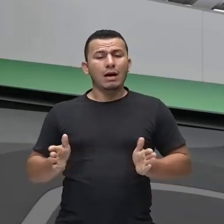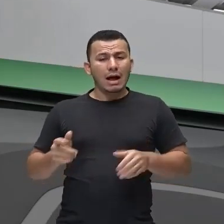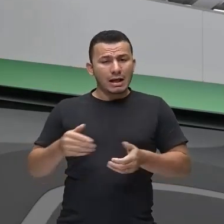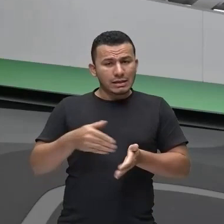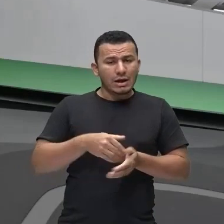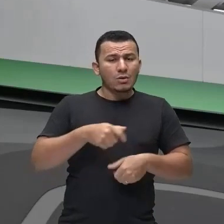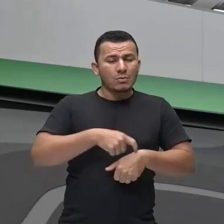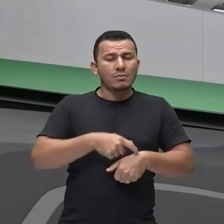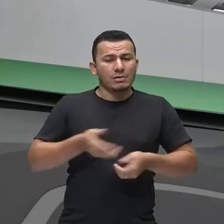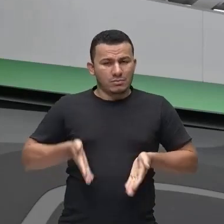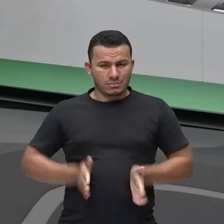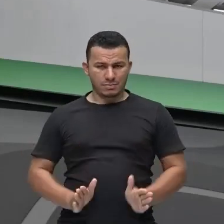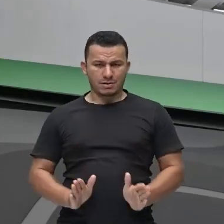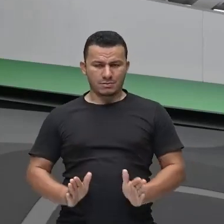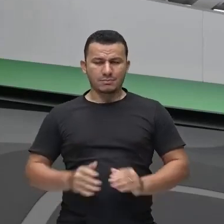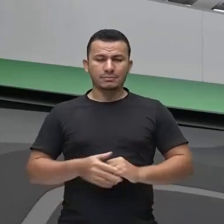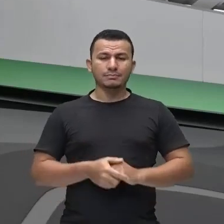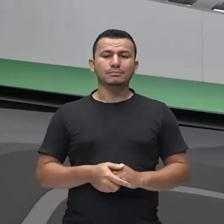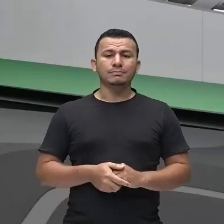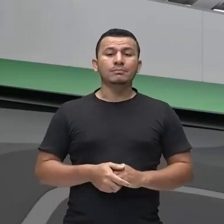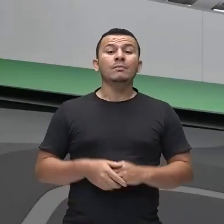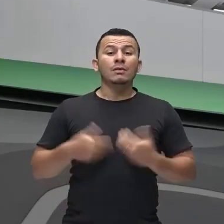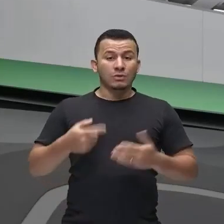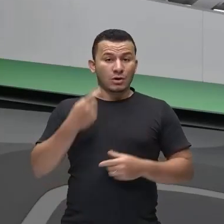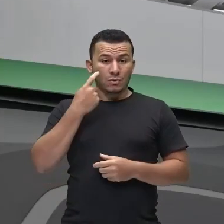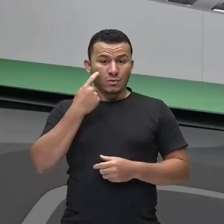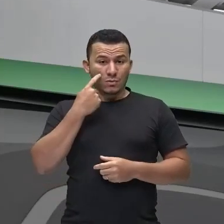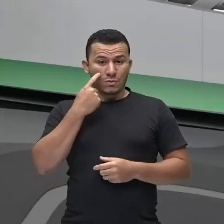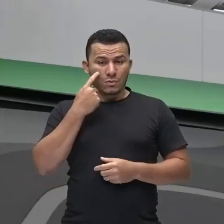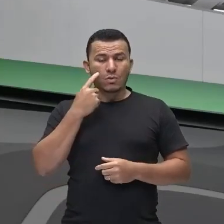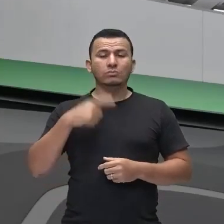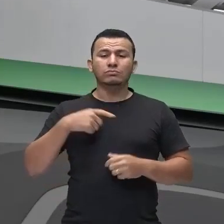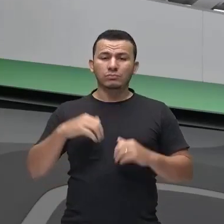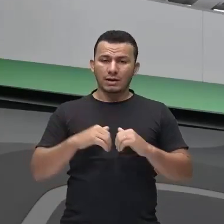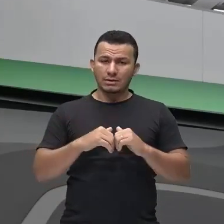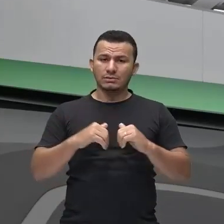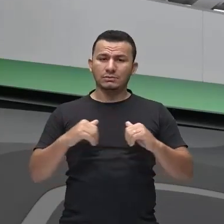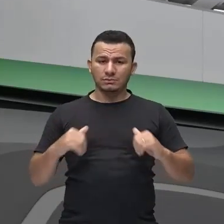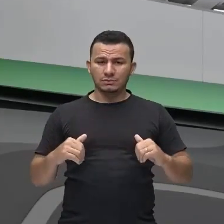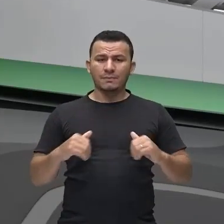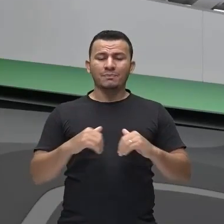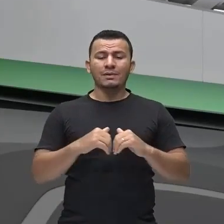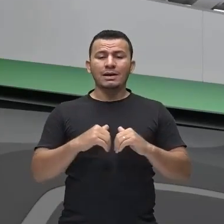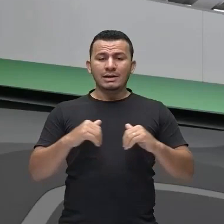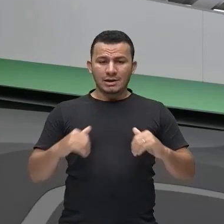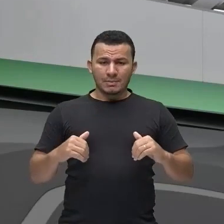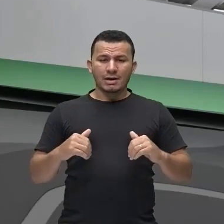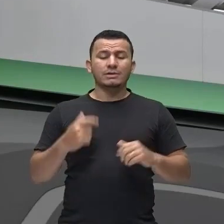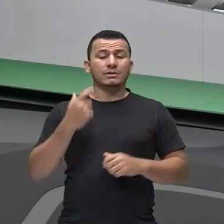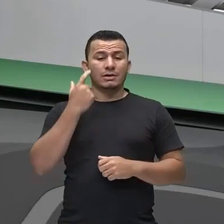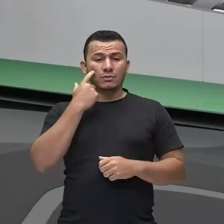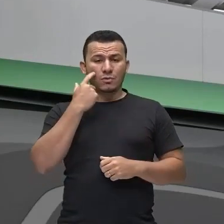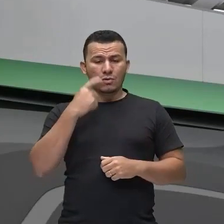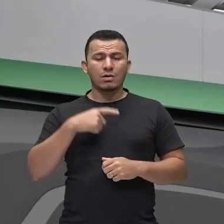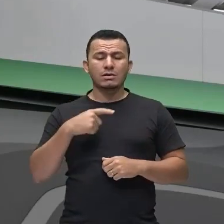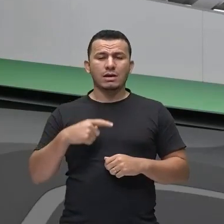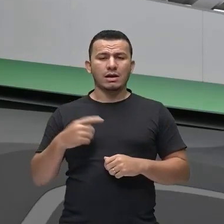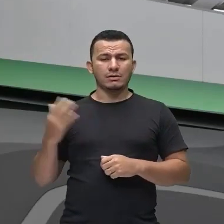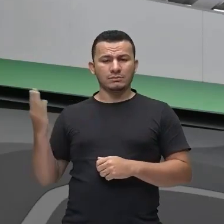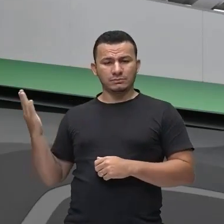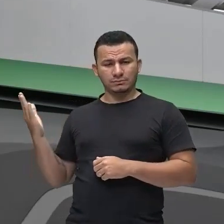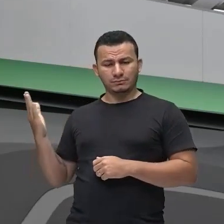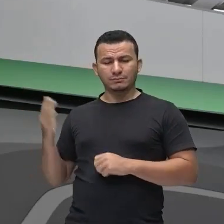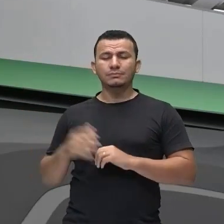bom? Então, a gente fica aí com essa divisão até aqui nessa